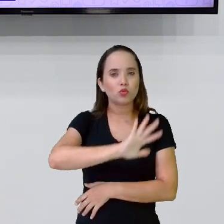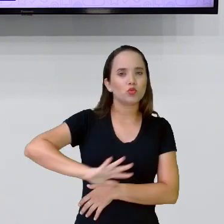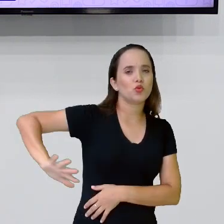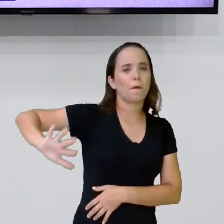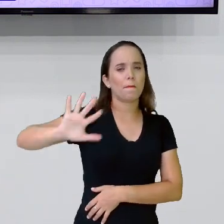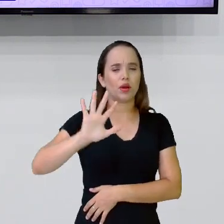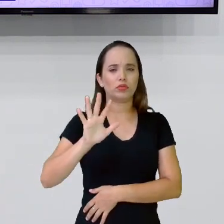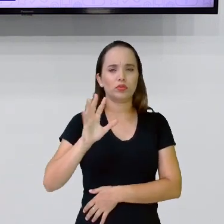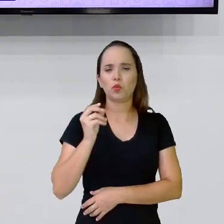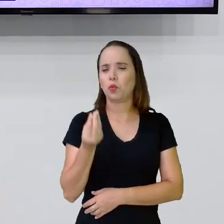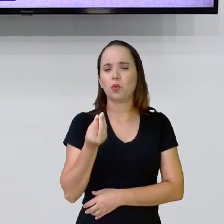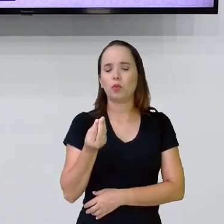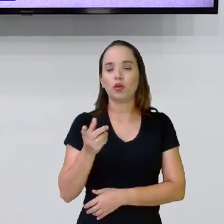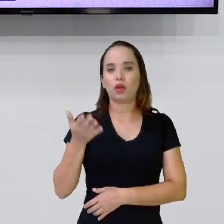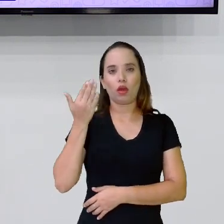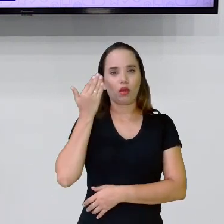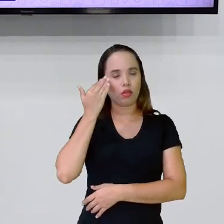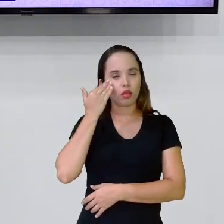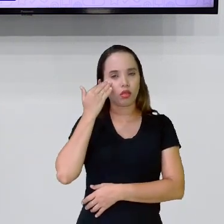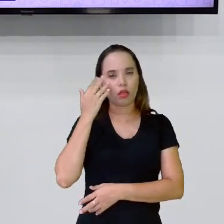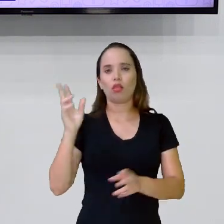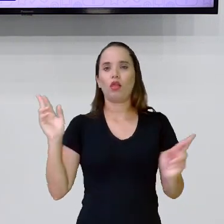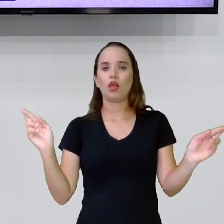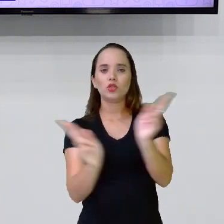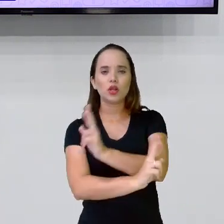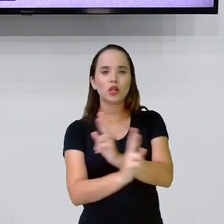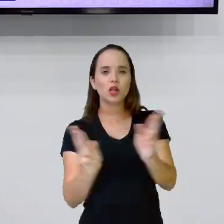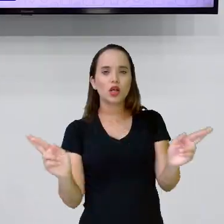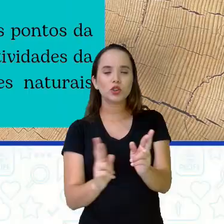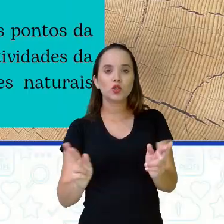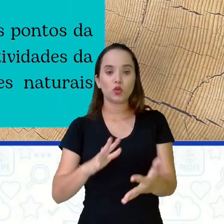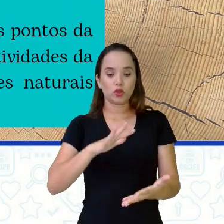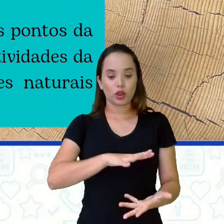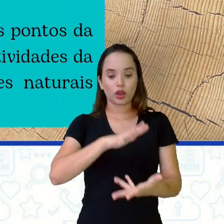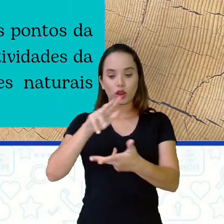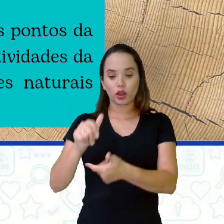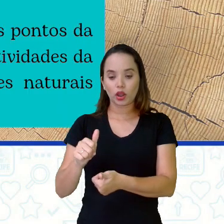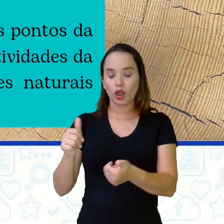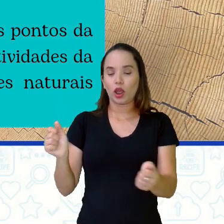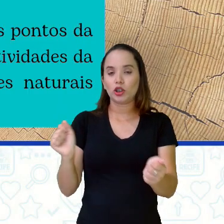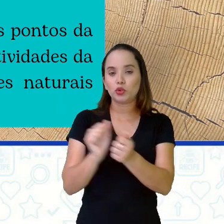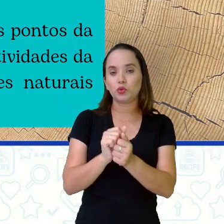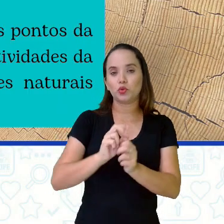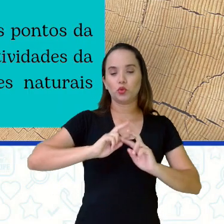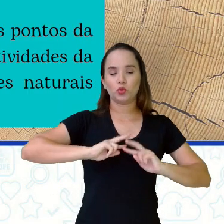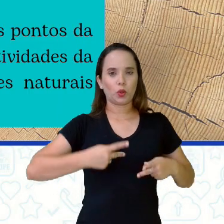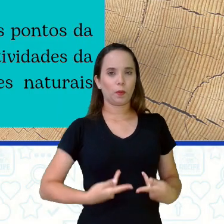compreender as relações entre os pontos da Terra e os seres humanos. A